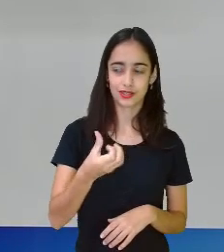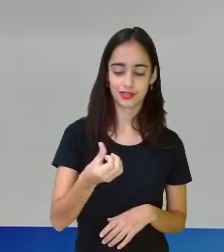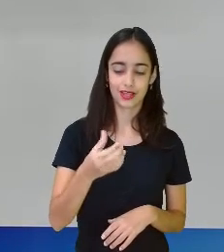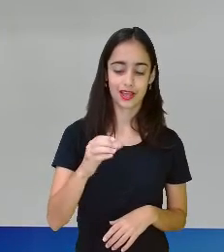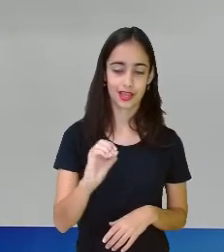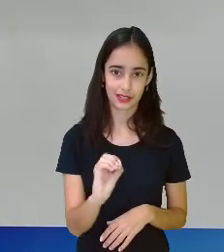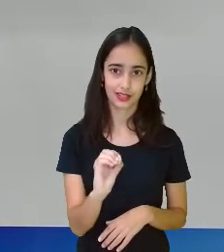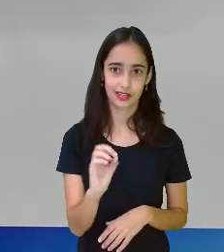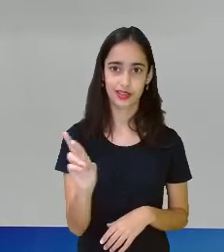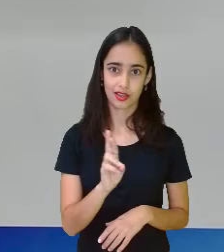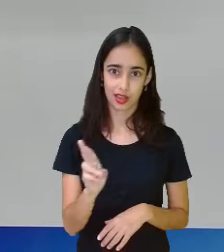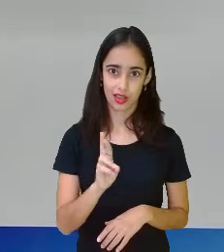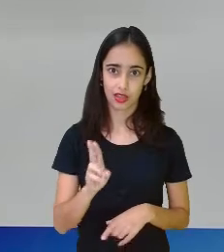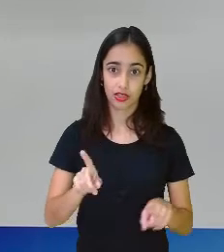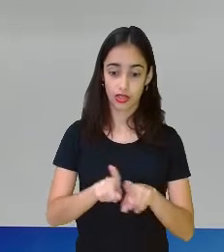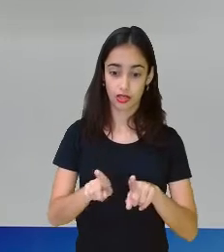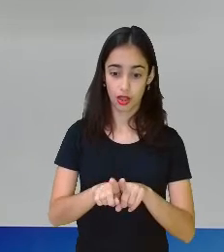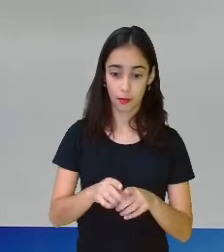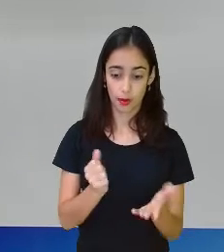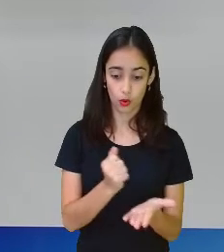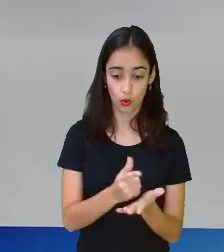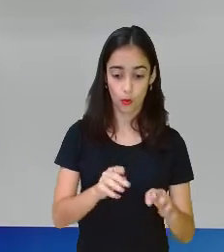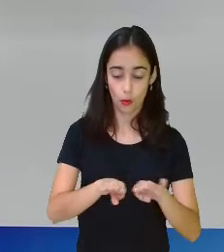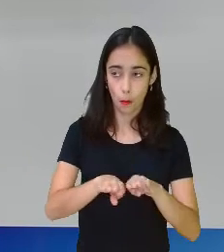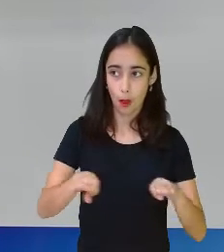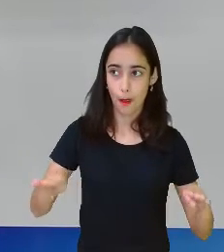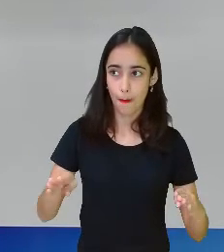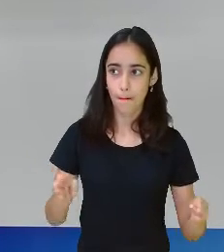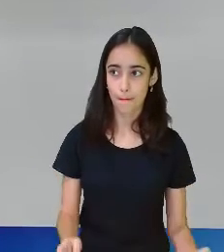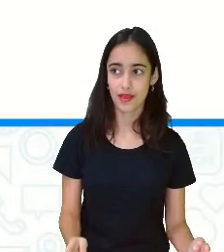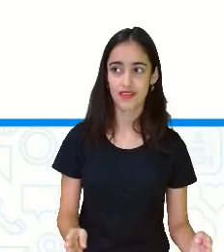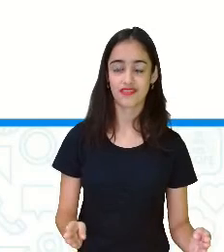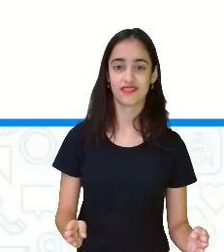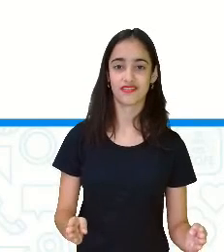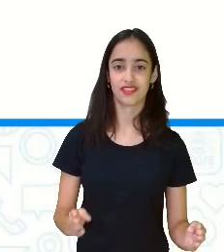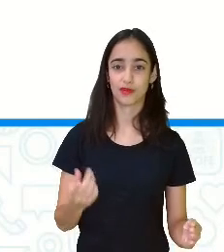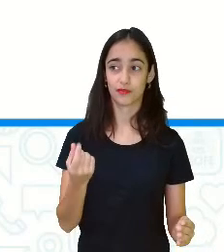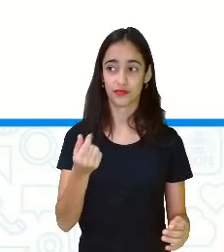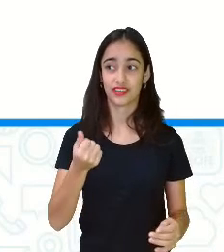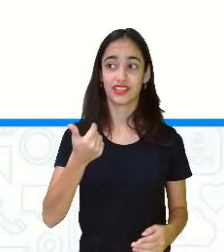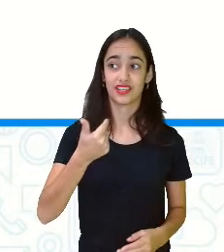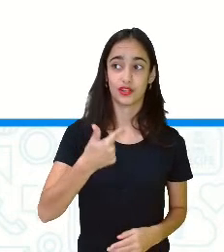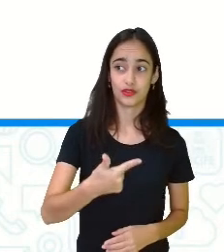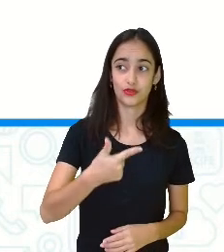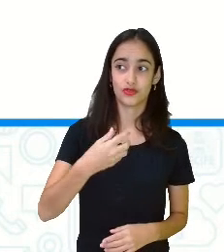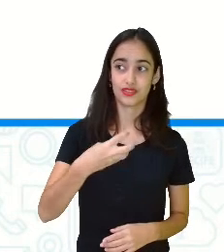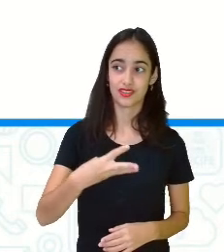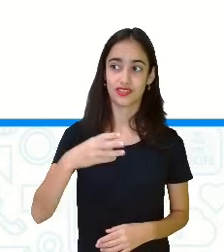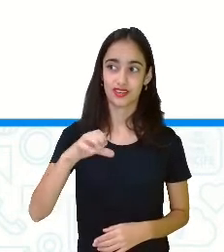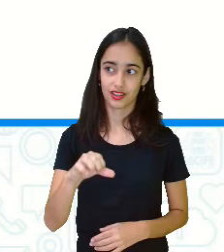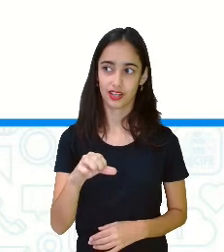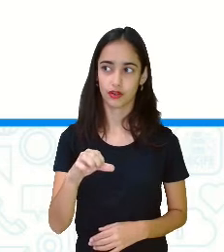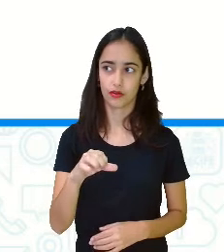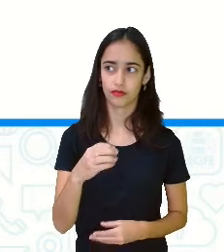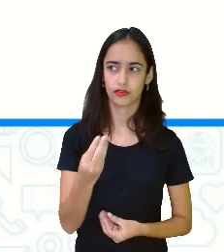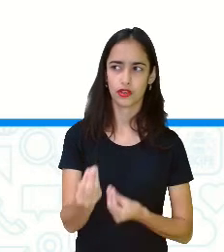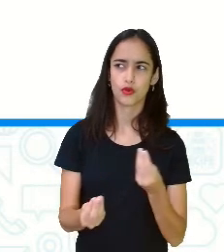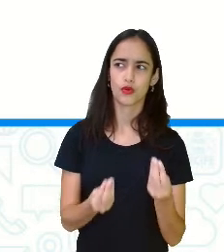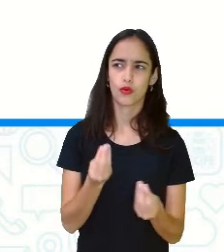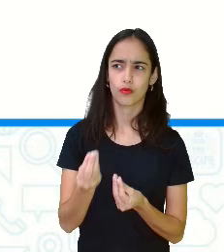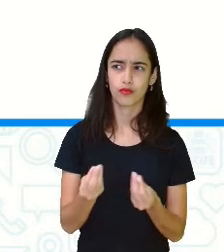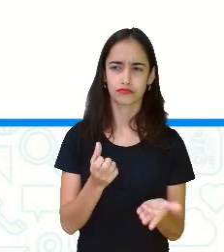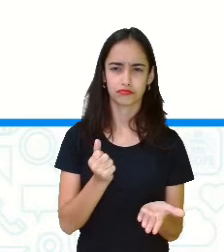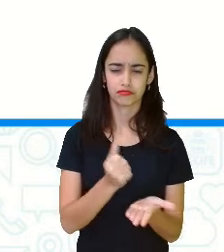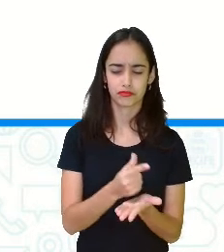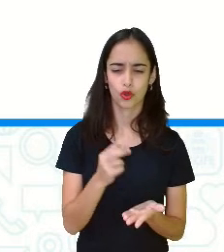Fácil demais. Coloquei novamente o quadro de valor e lugar. Coloquei os